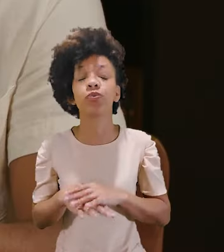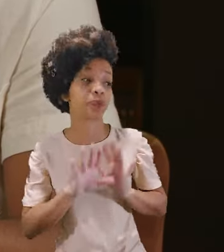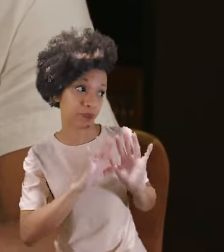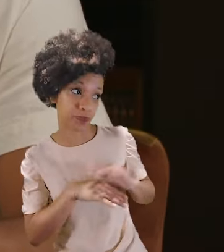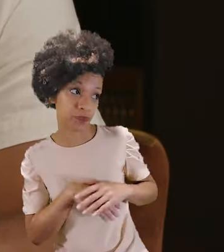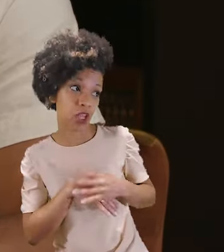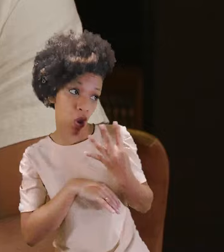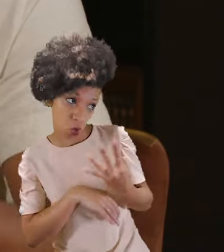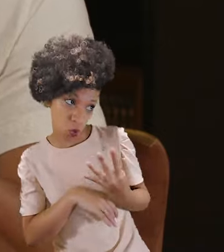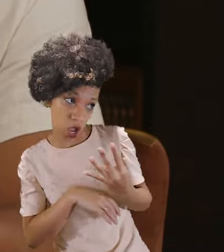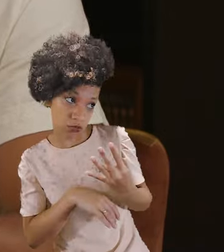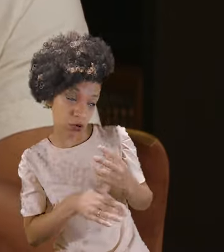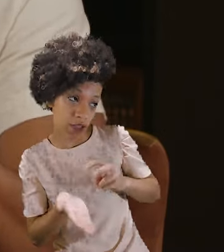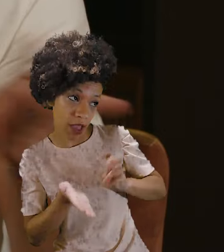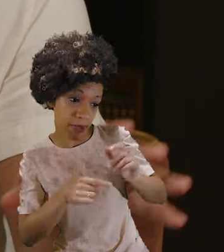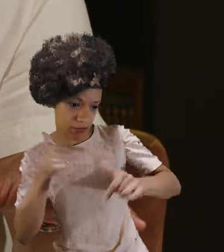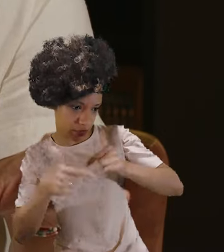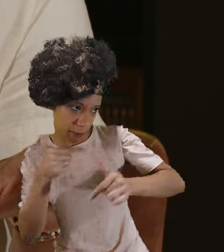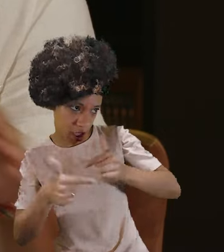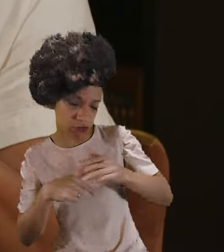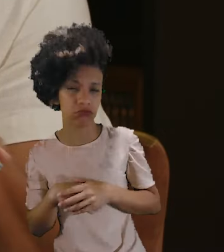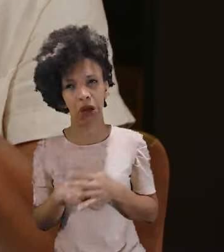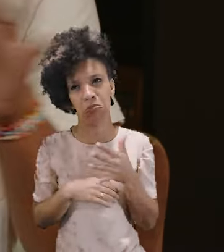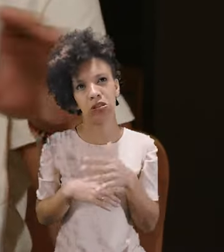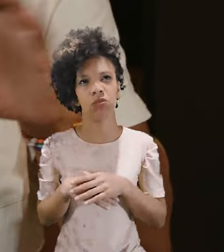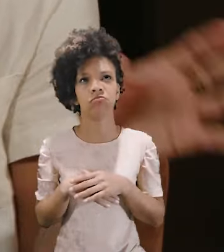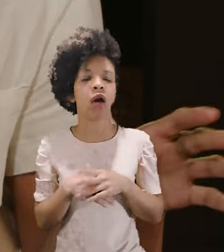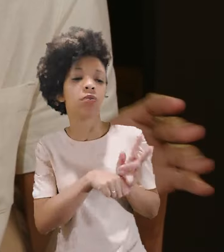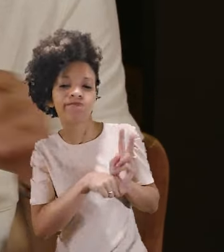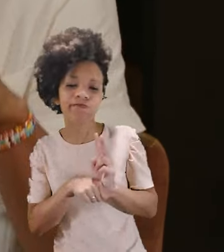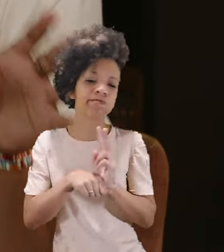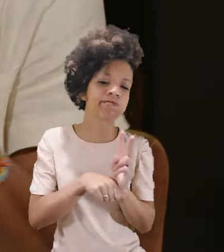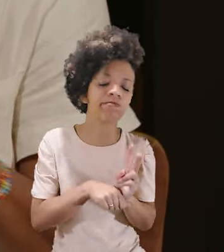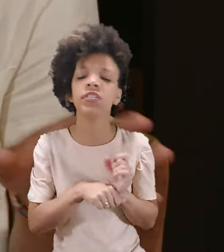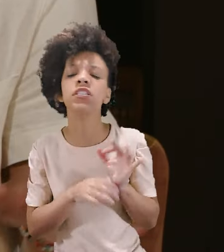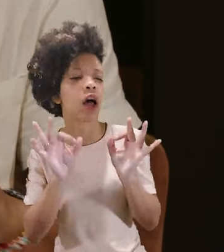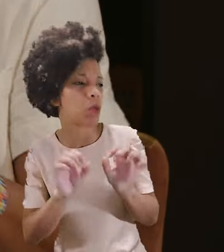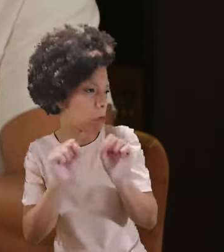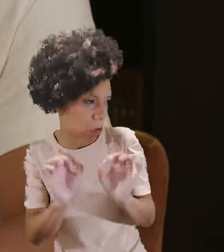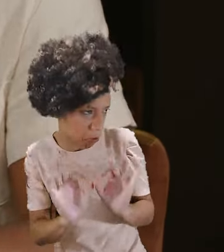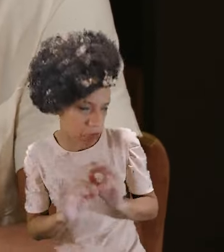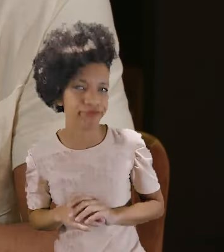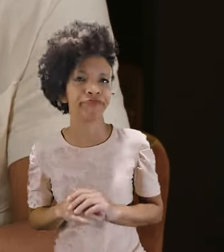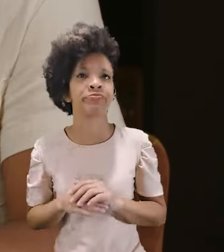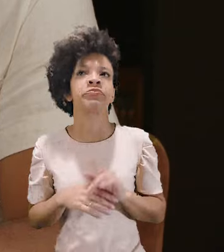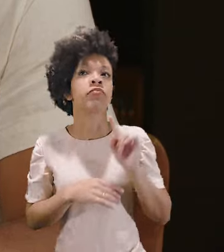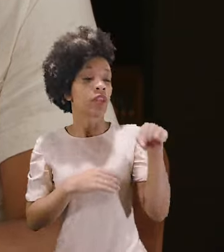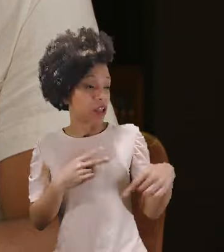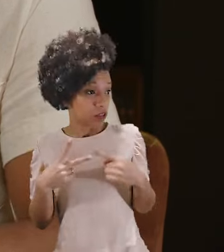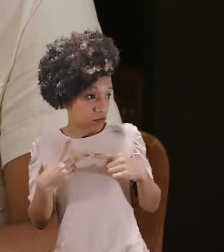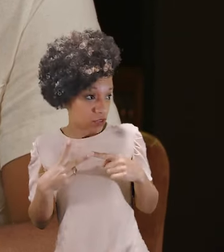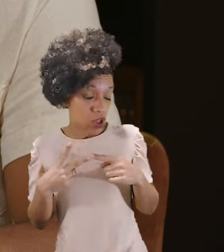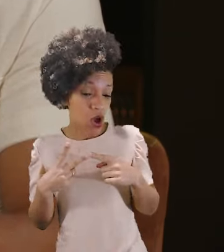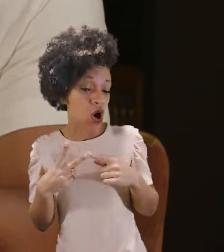aí quantas horas da manhã trabalho passo a passo navegação quer mais ou menos uma supervisão né verificar se tudo está correndo certo o bar aí